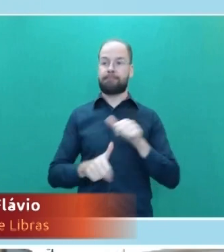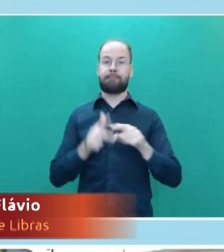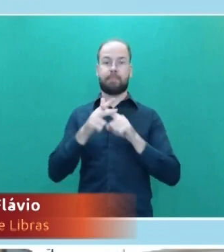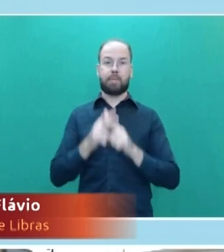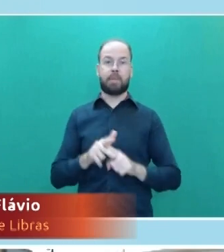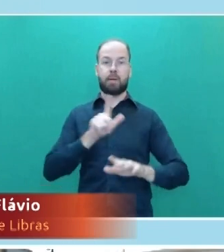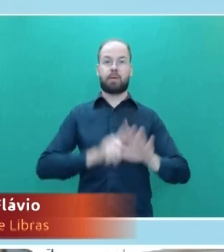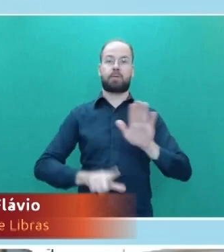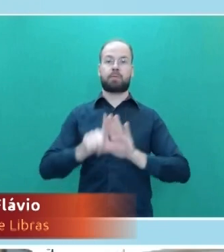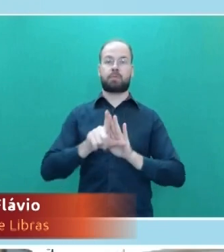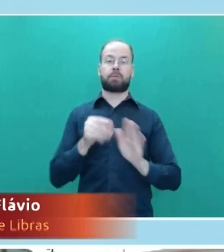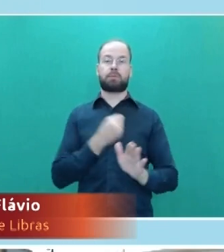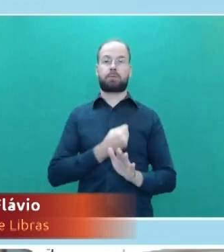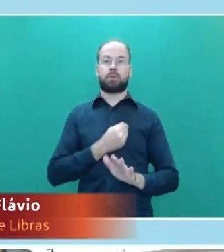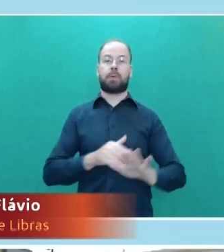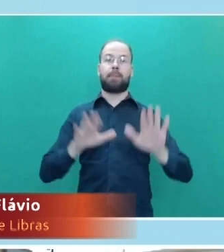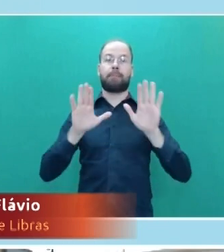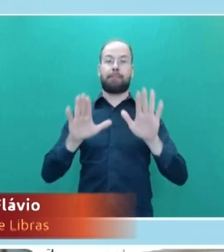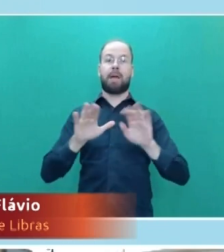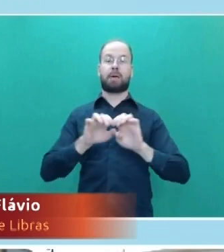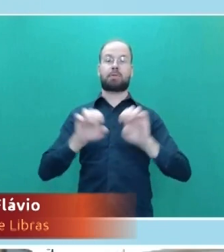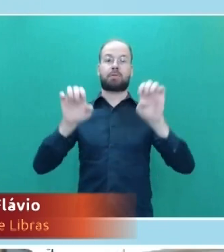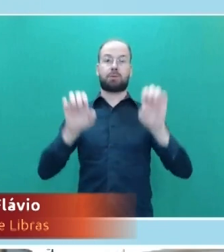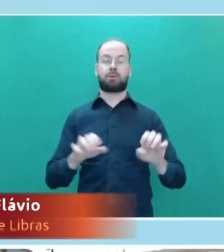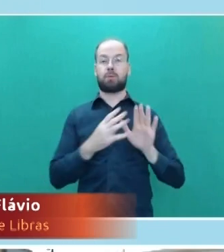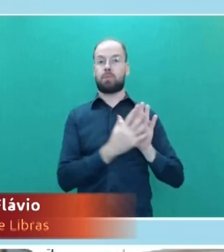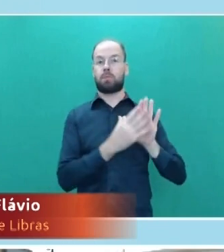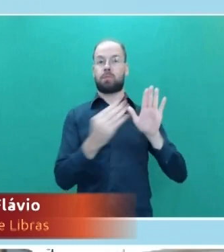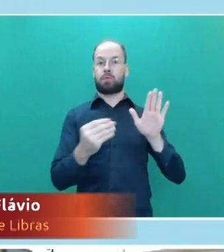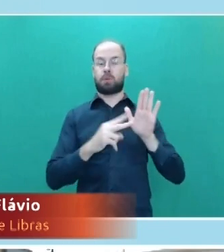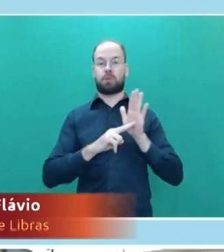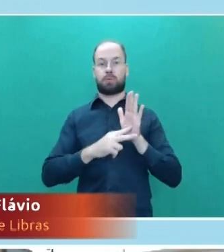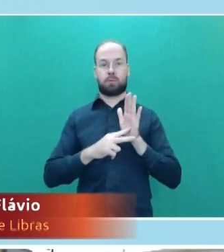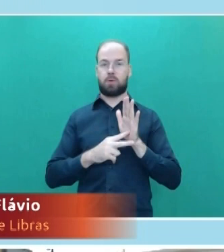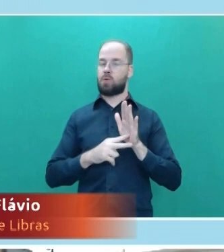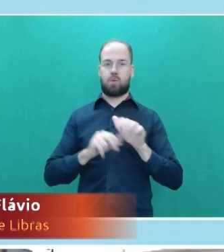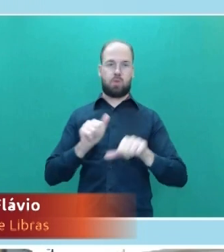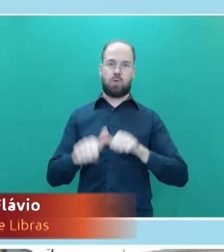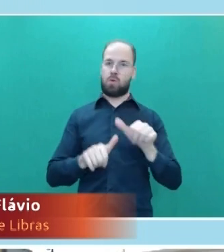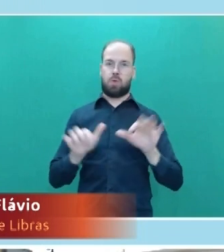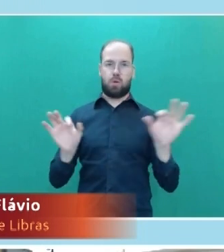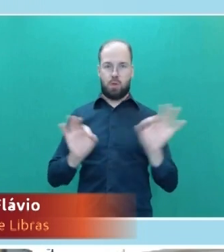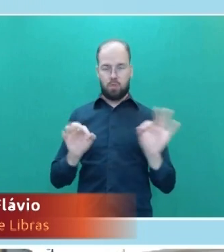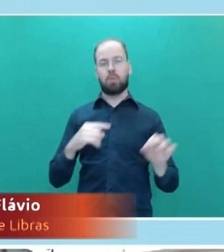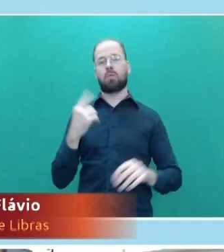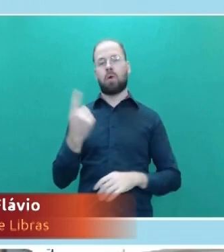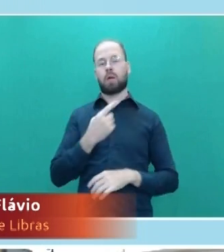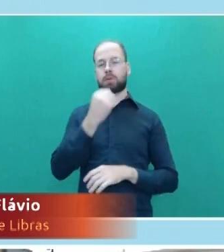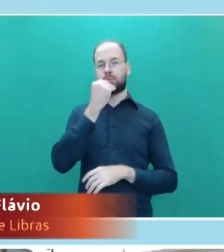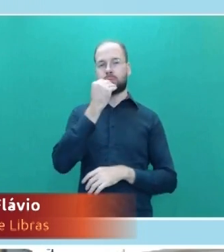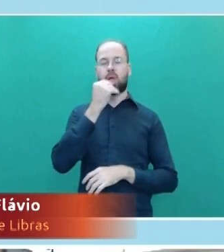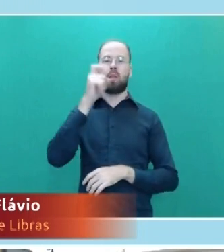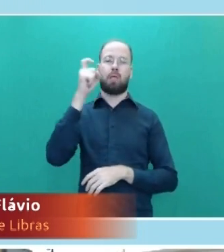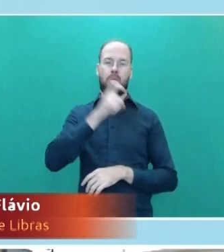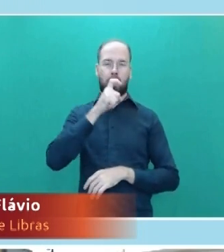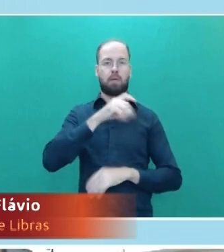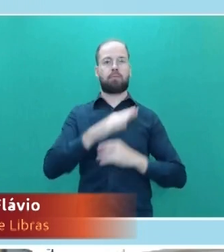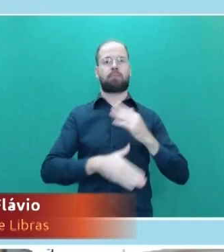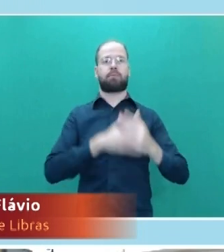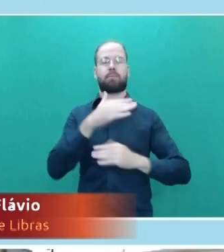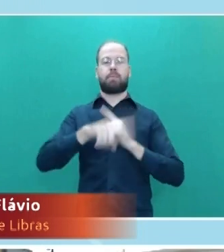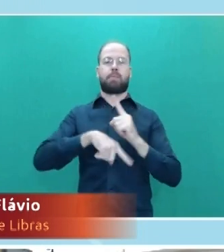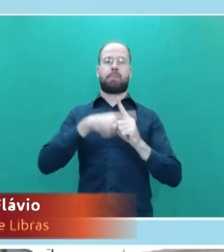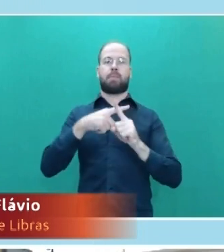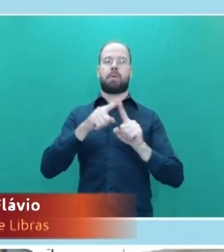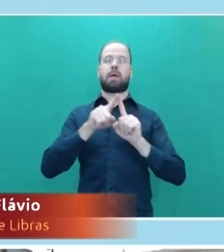vieram, mas a estrutura do modelo sindical nosso não foi alterada. Poderíamos ter avançado muito mais, mas não avançamos